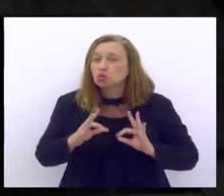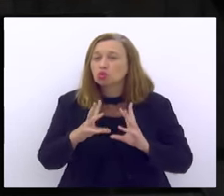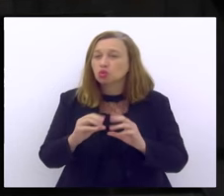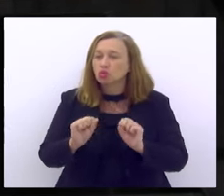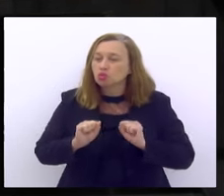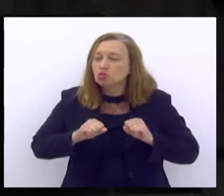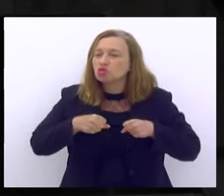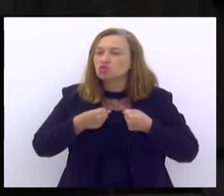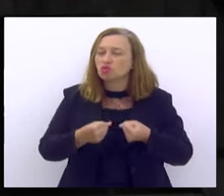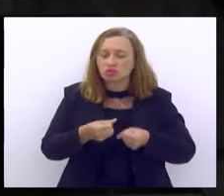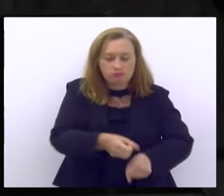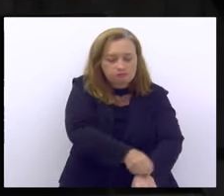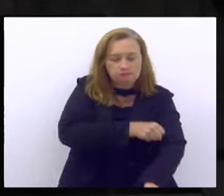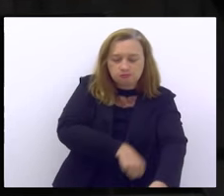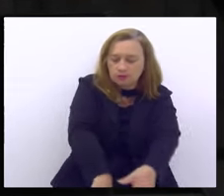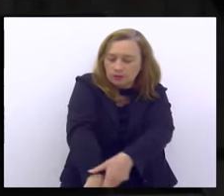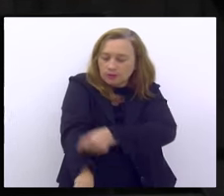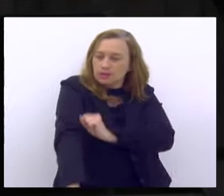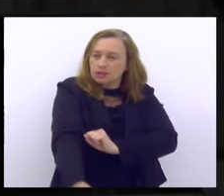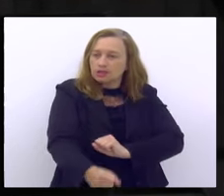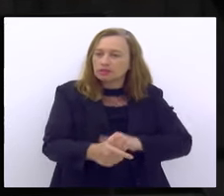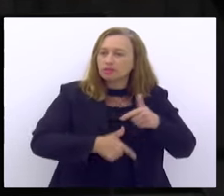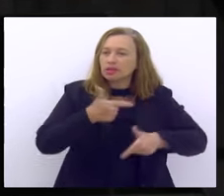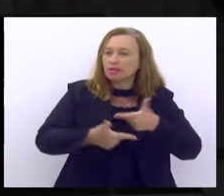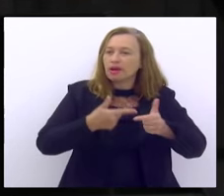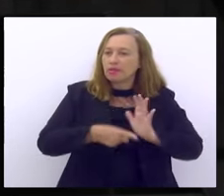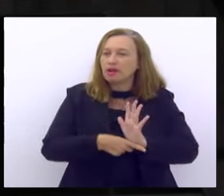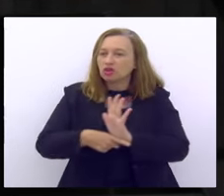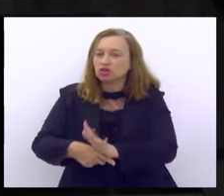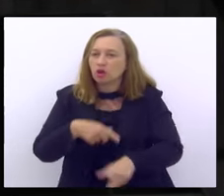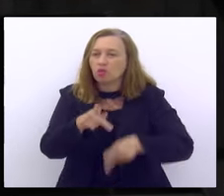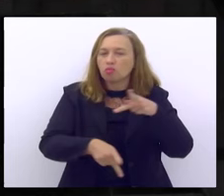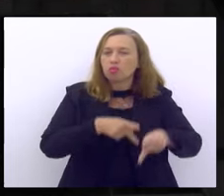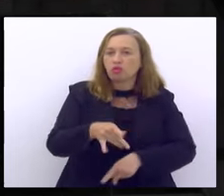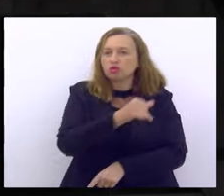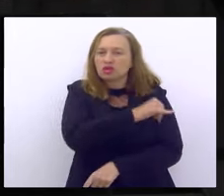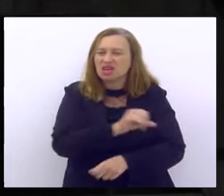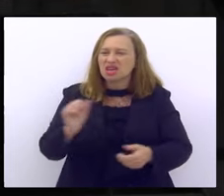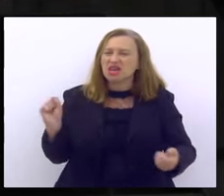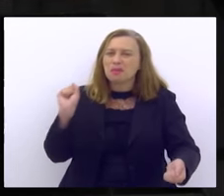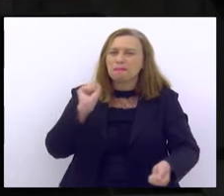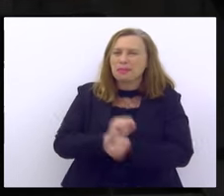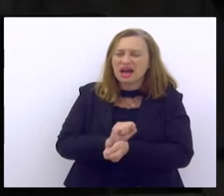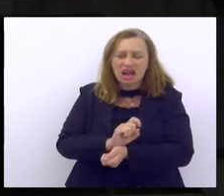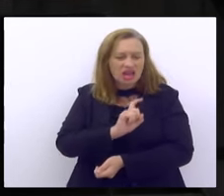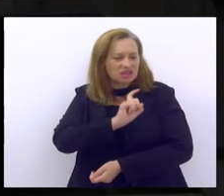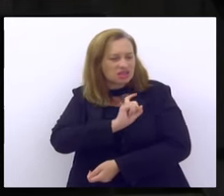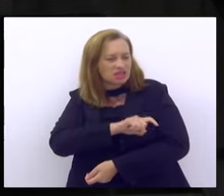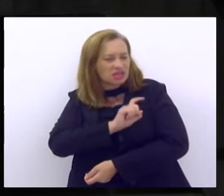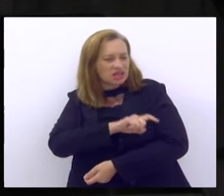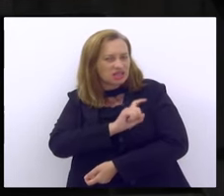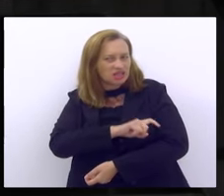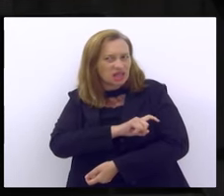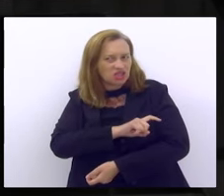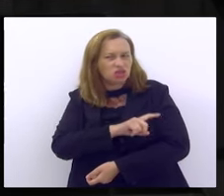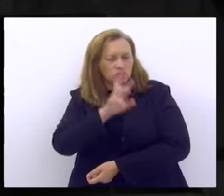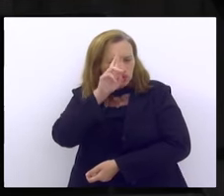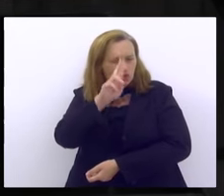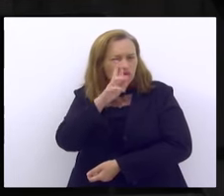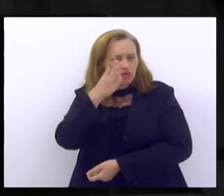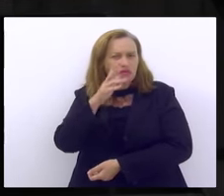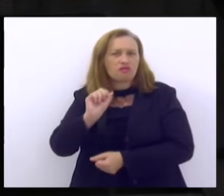para trabalhar em prol do povo do Rio de Janeiro e parar de fazer as covardias que o senhor